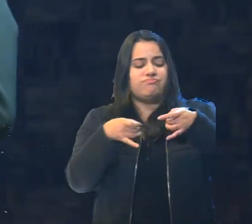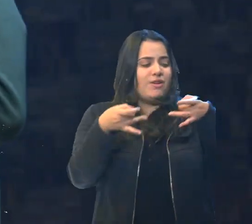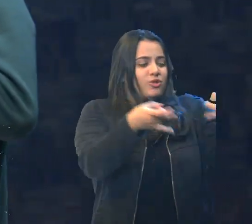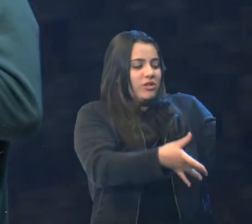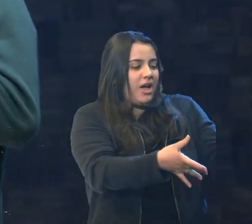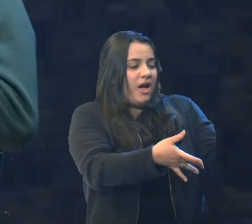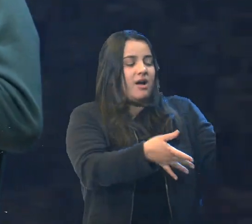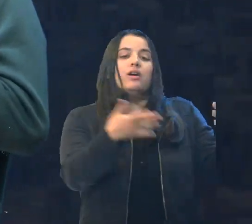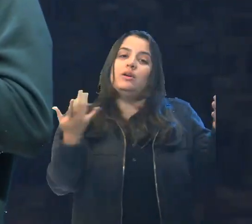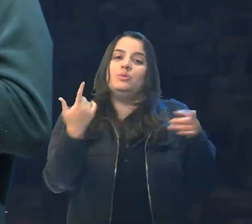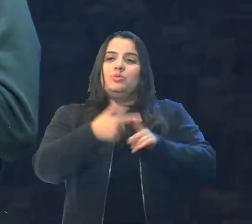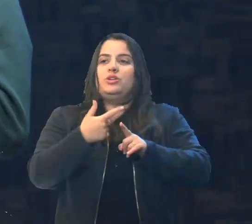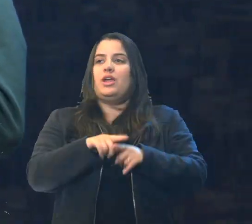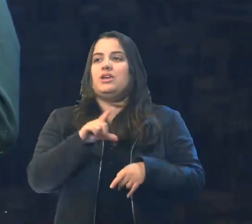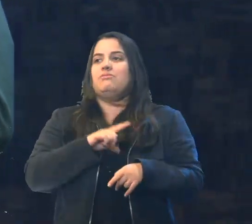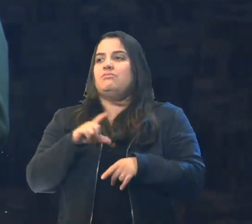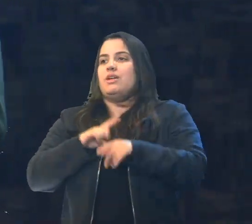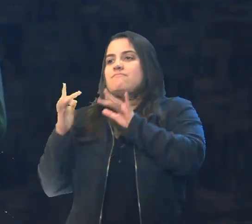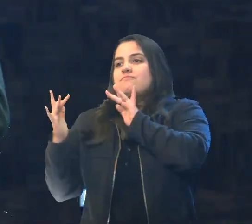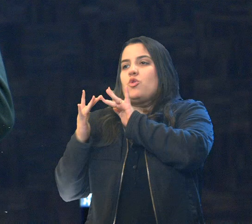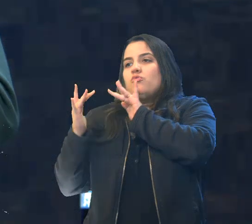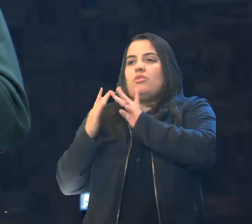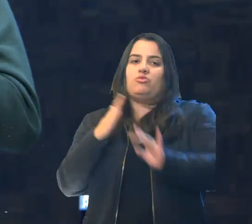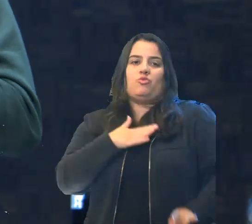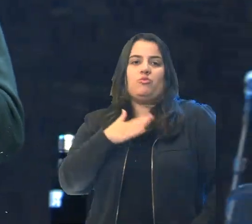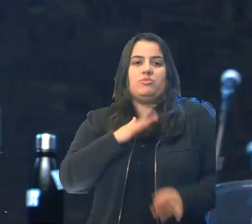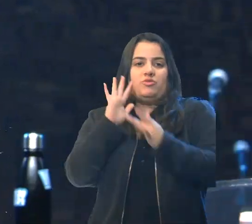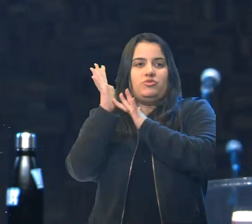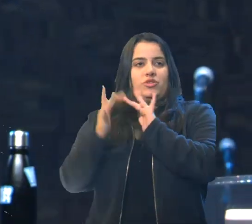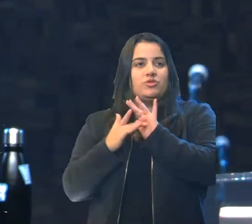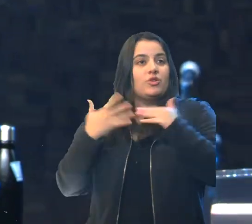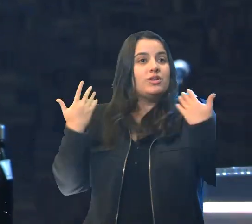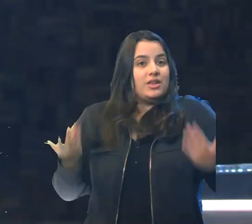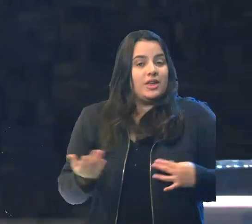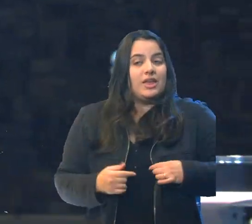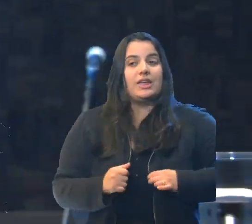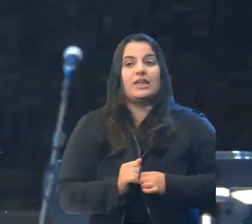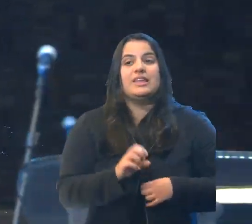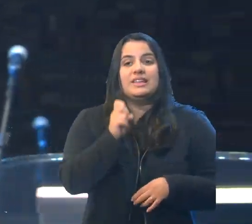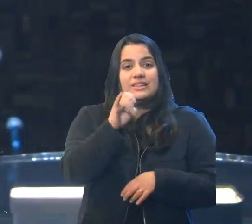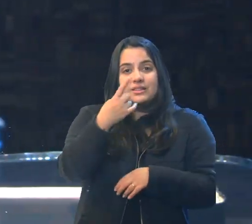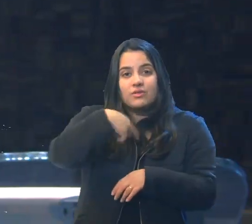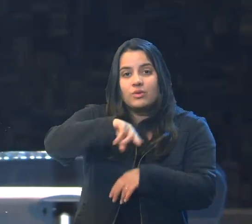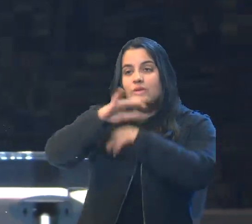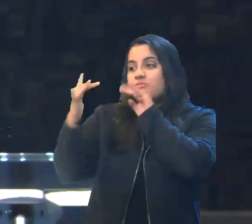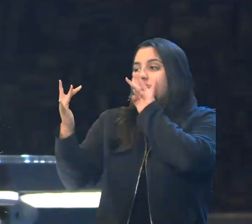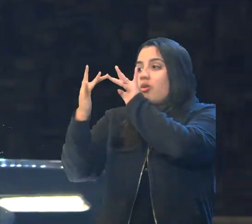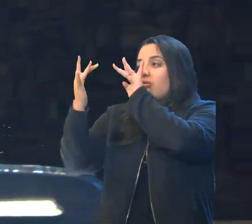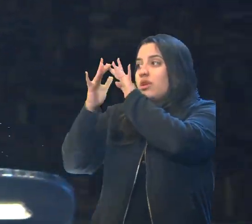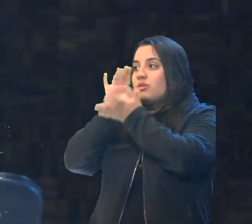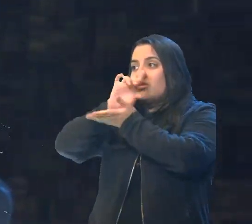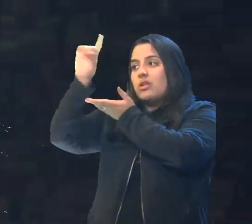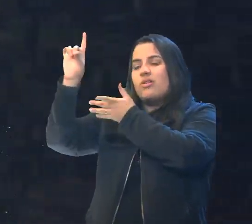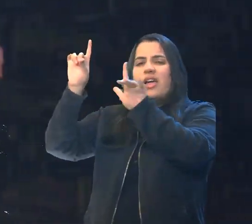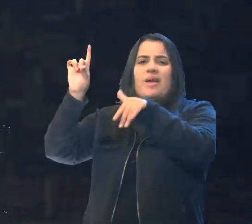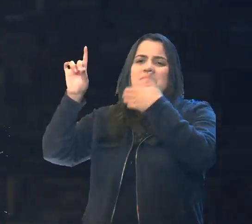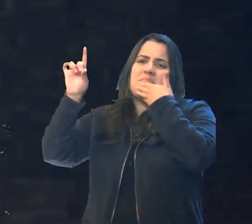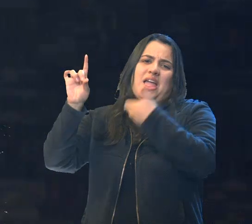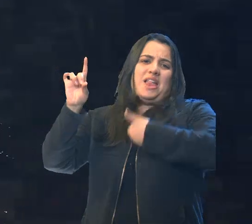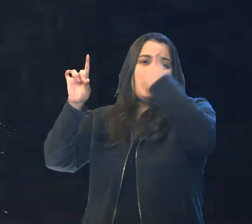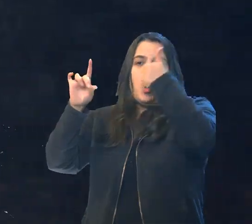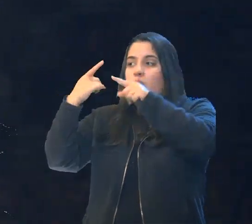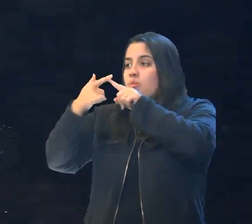pode fazer, porque Deus sabe o que é melhor para nós, Ele nos criou, Ele cuida de nós, e por isso nós vivemos